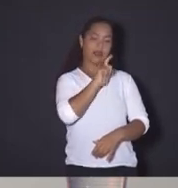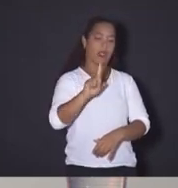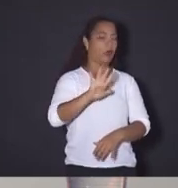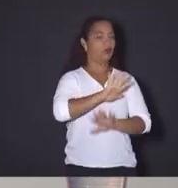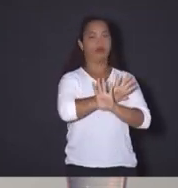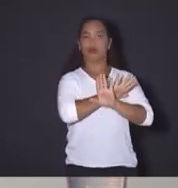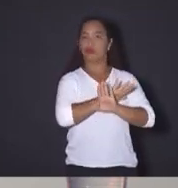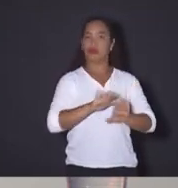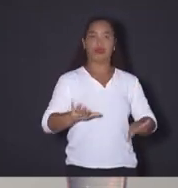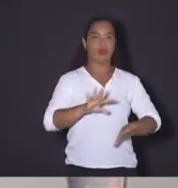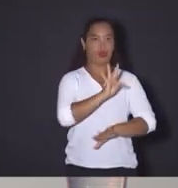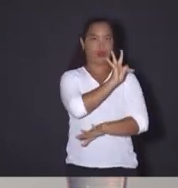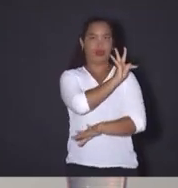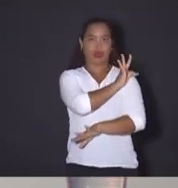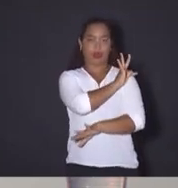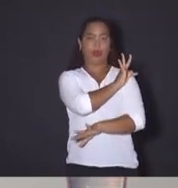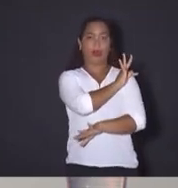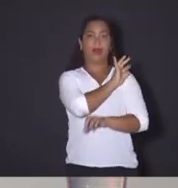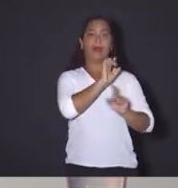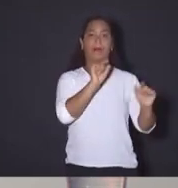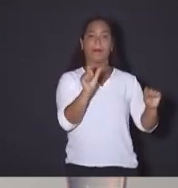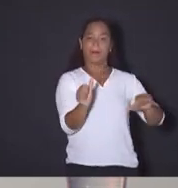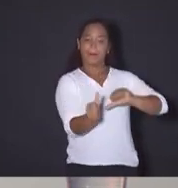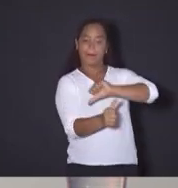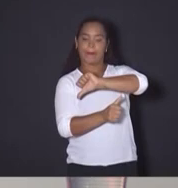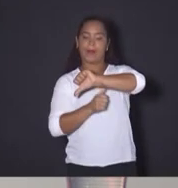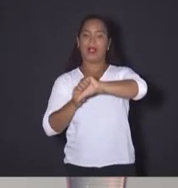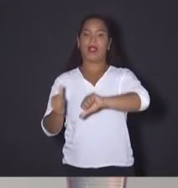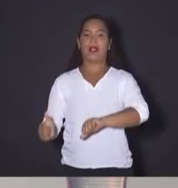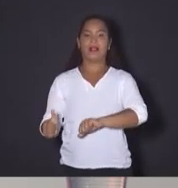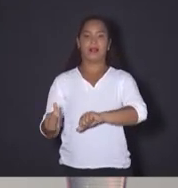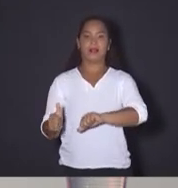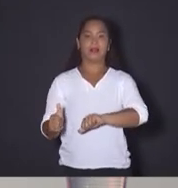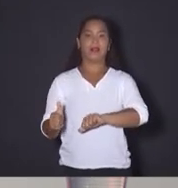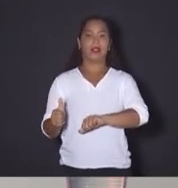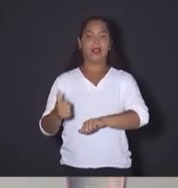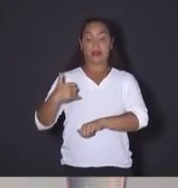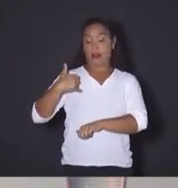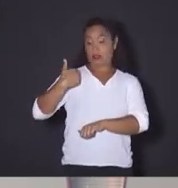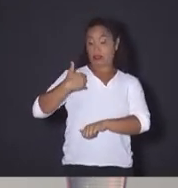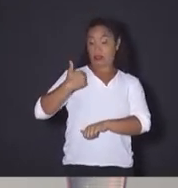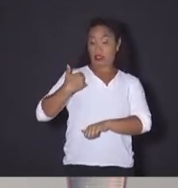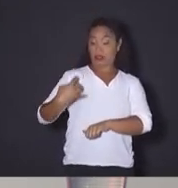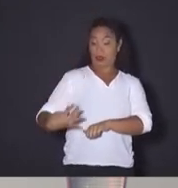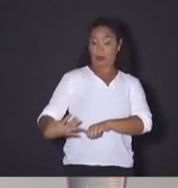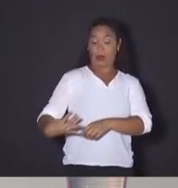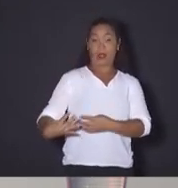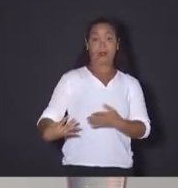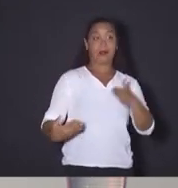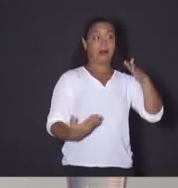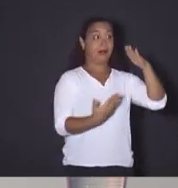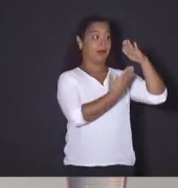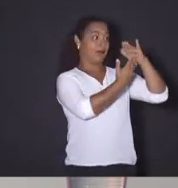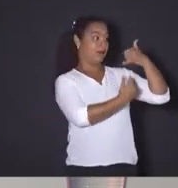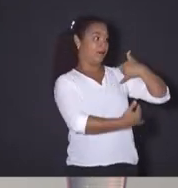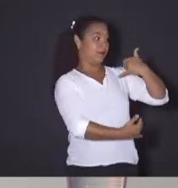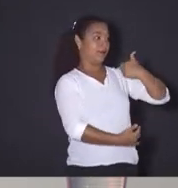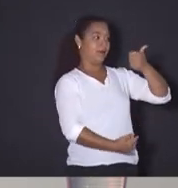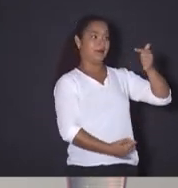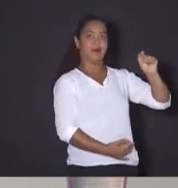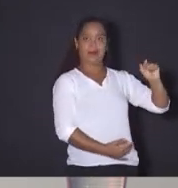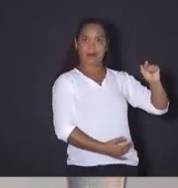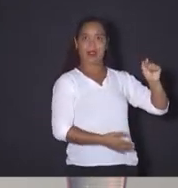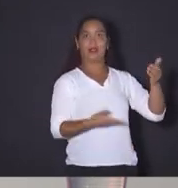e ela passou a ter uma abrangência de educação de 4 a 17 anos então educação básica obrigatória hoje no